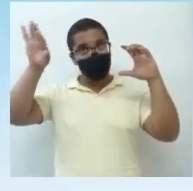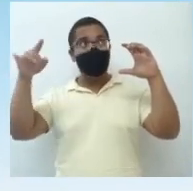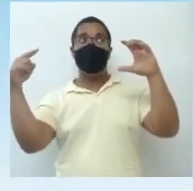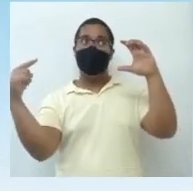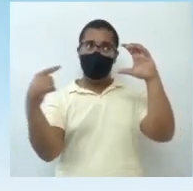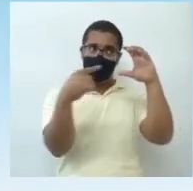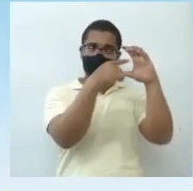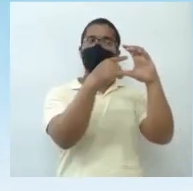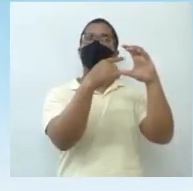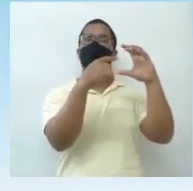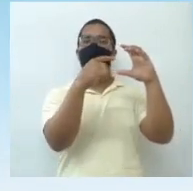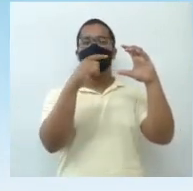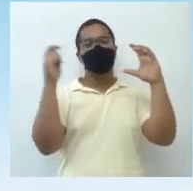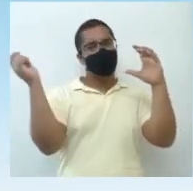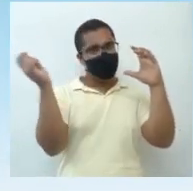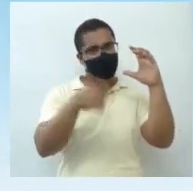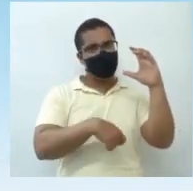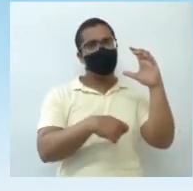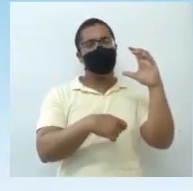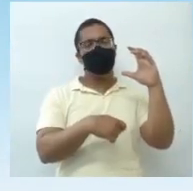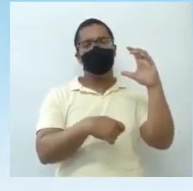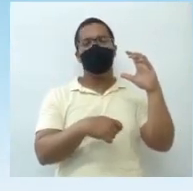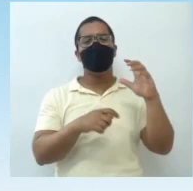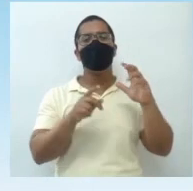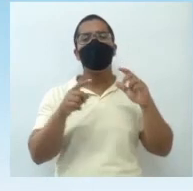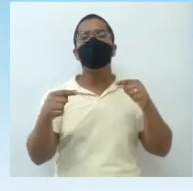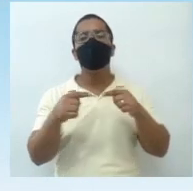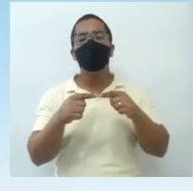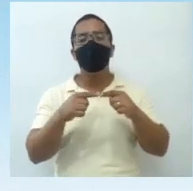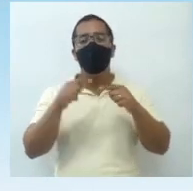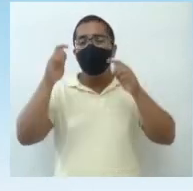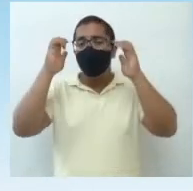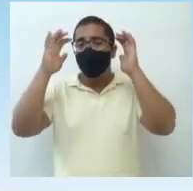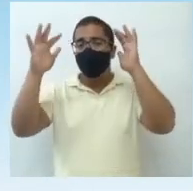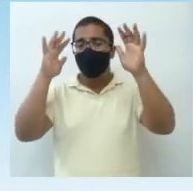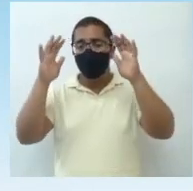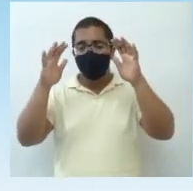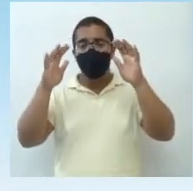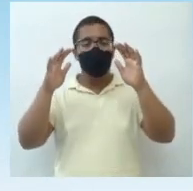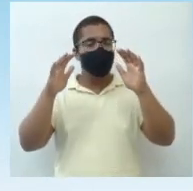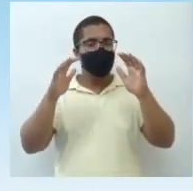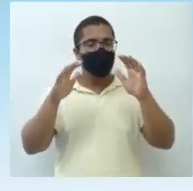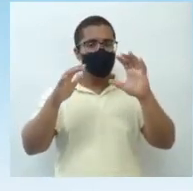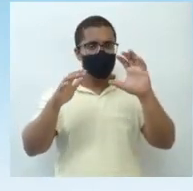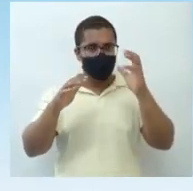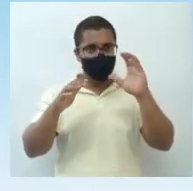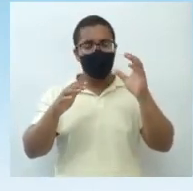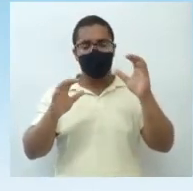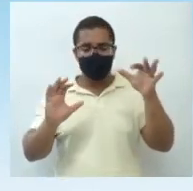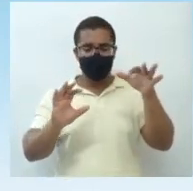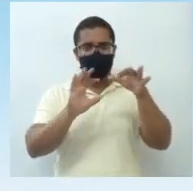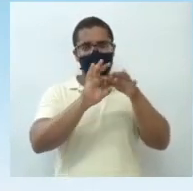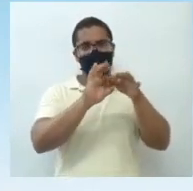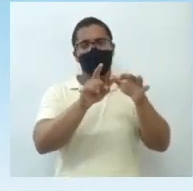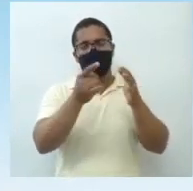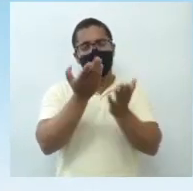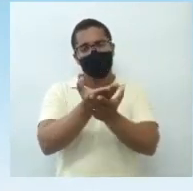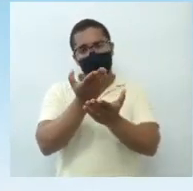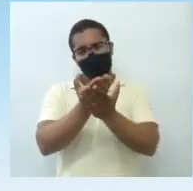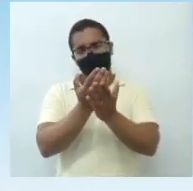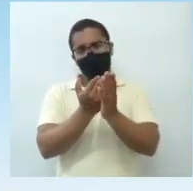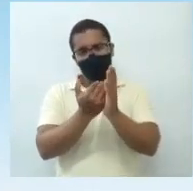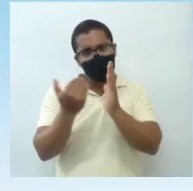essa questão Isso se chama a filosofia da ciência e é uma coisa que você precisa estudar um